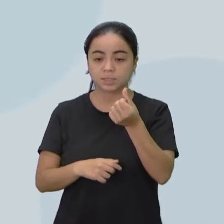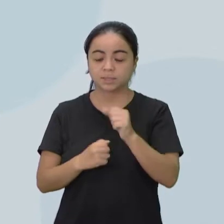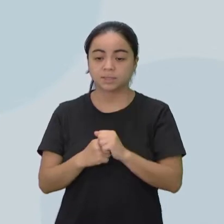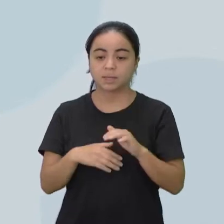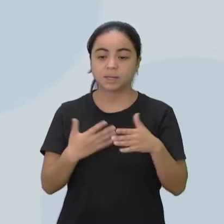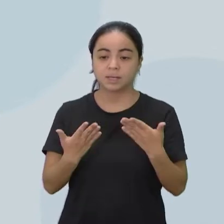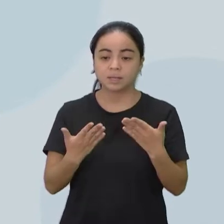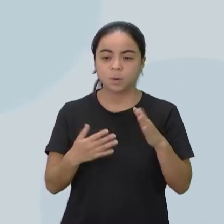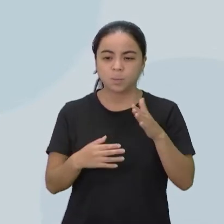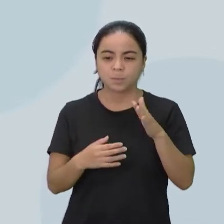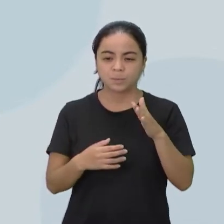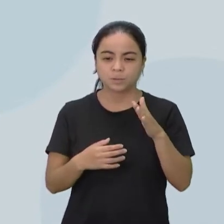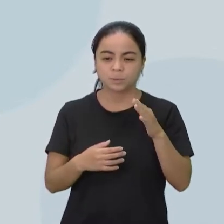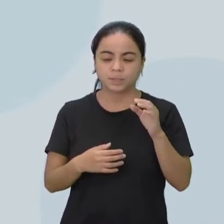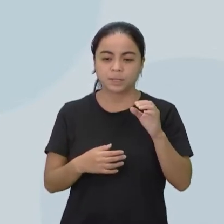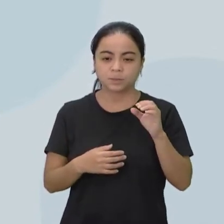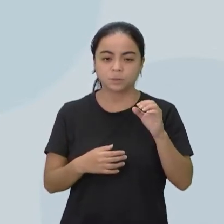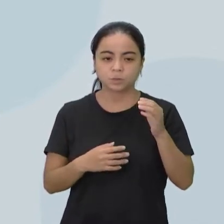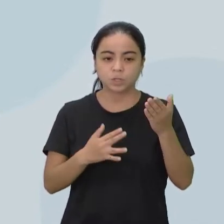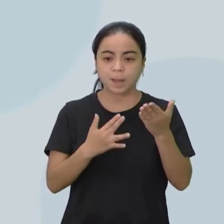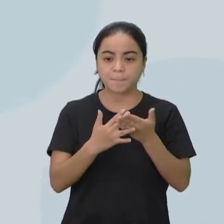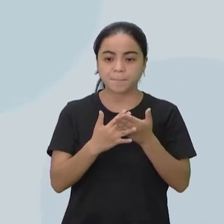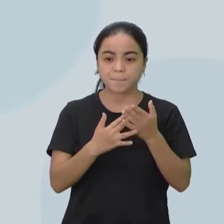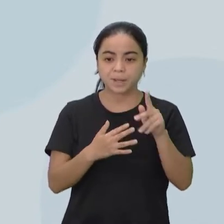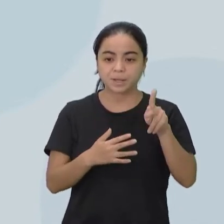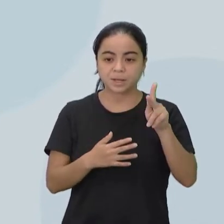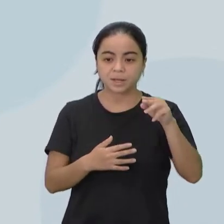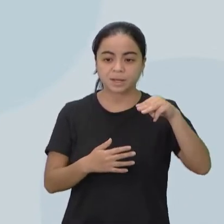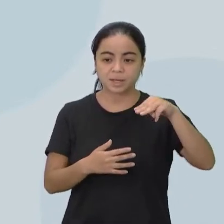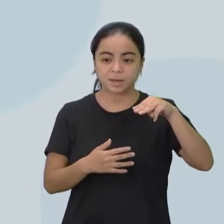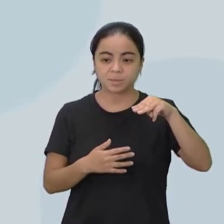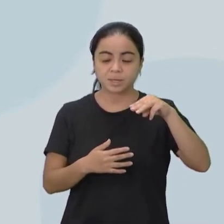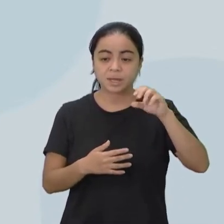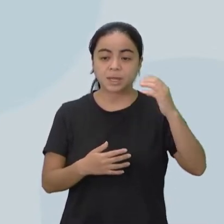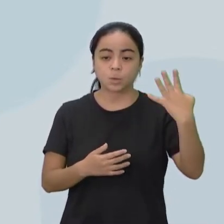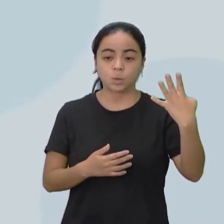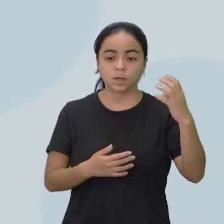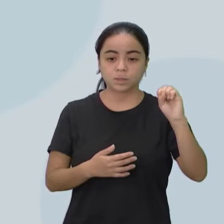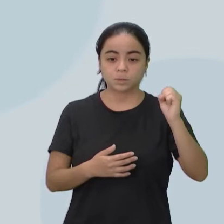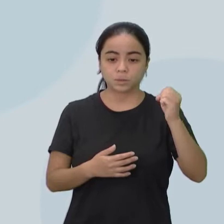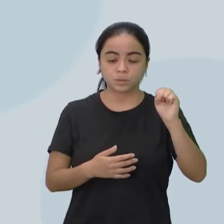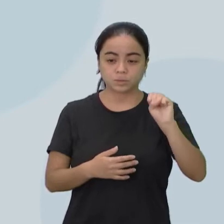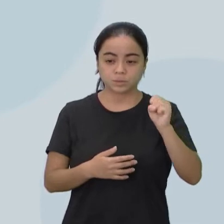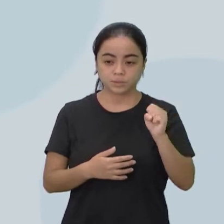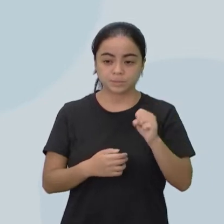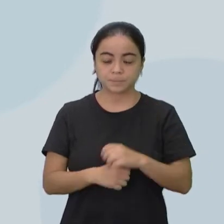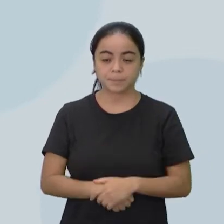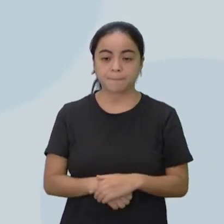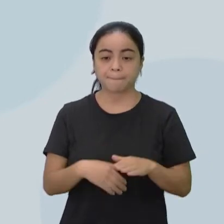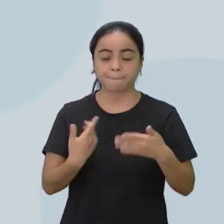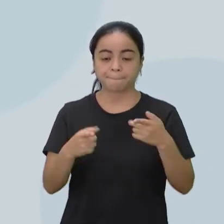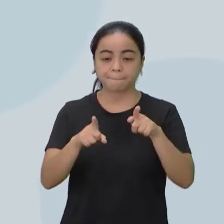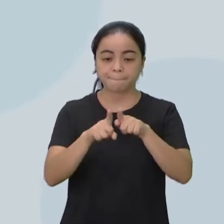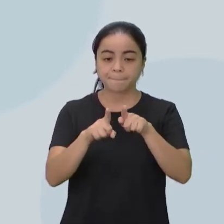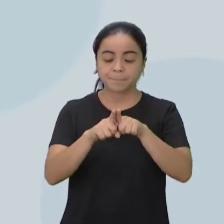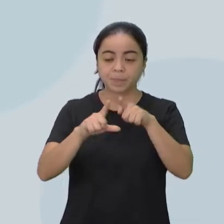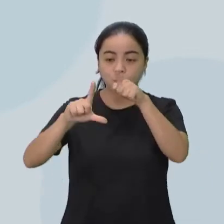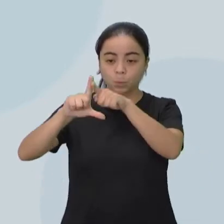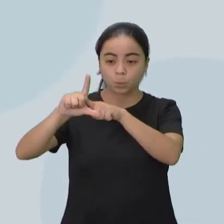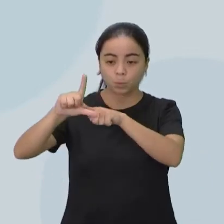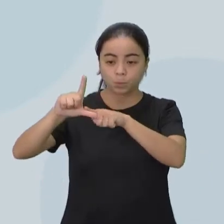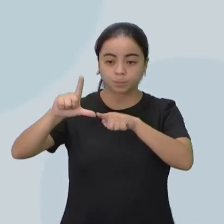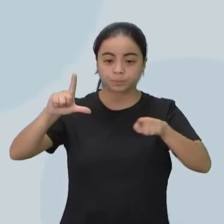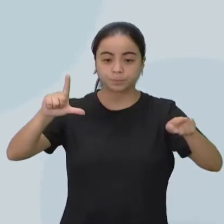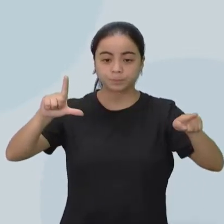aí, né? Em 48 segundos. E eu pedi também para colocar no plano cartesiano, né? Lembrando que